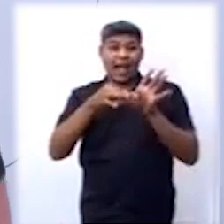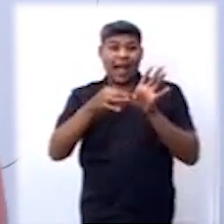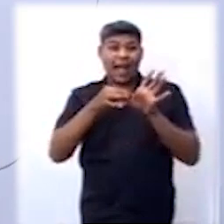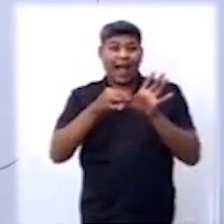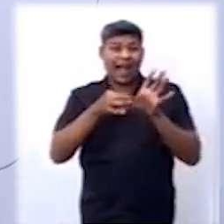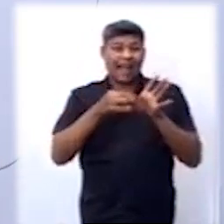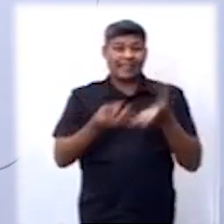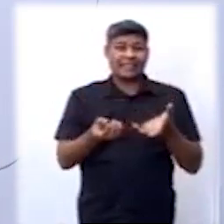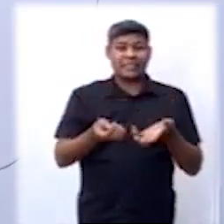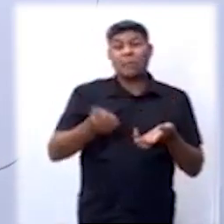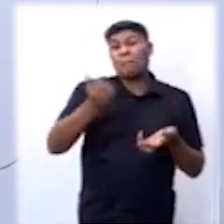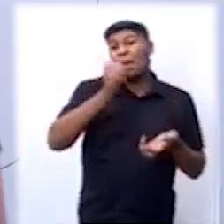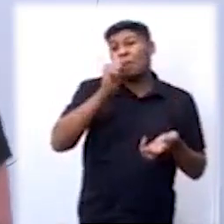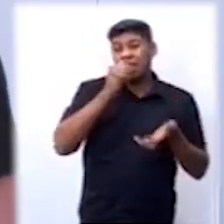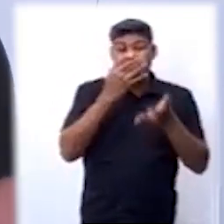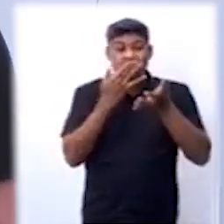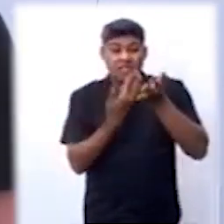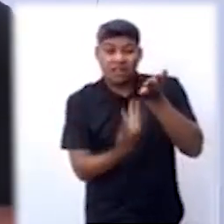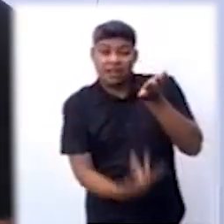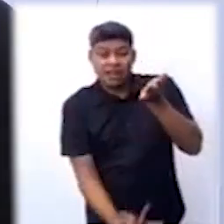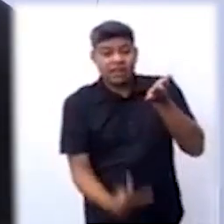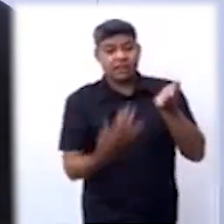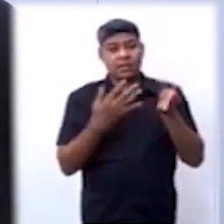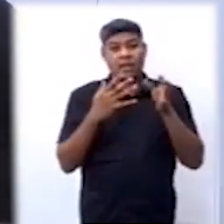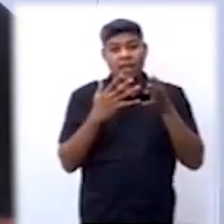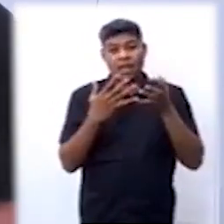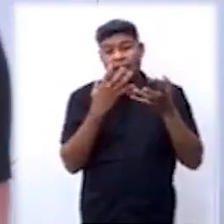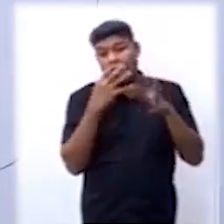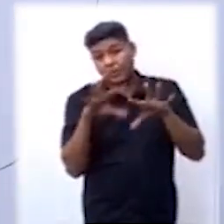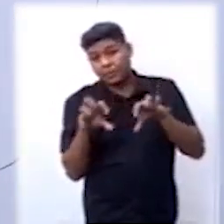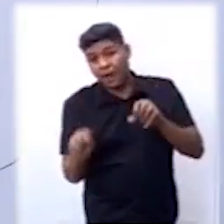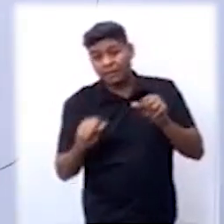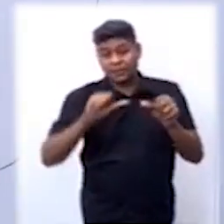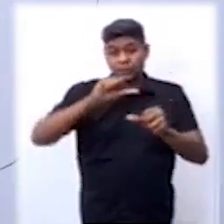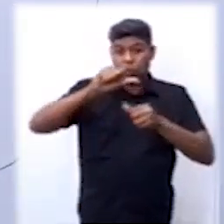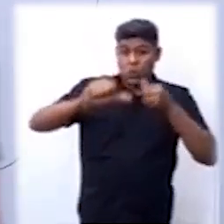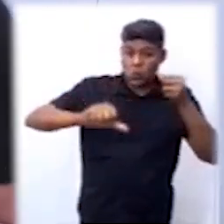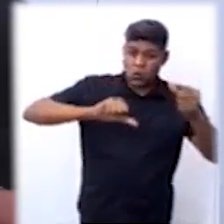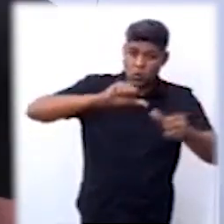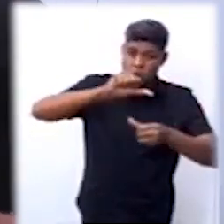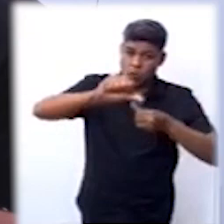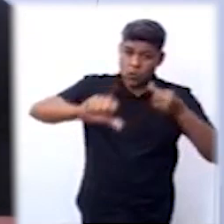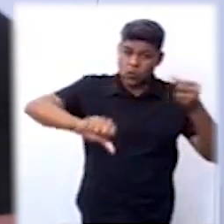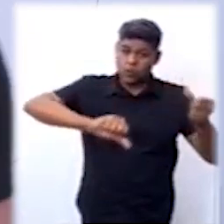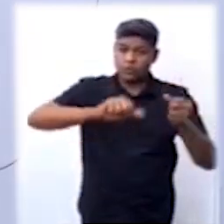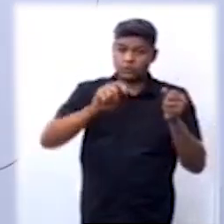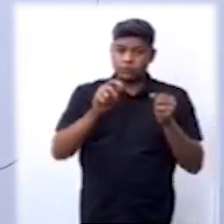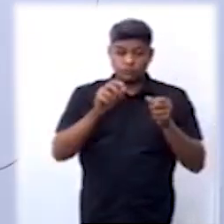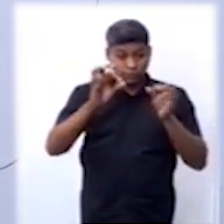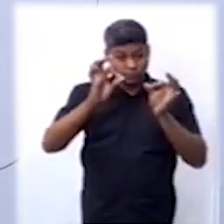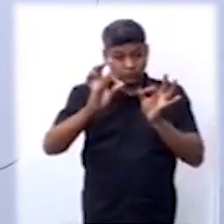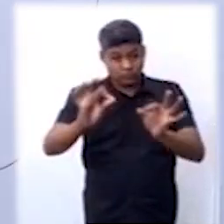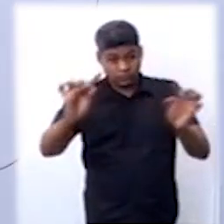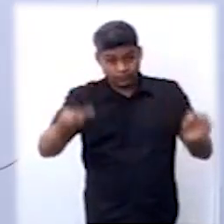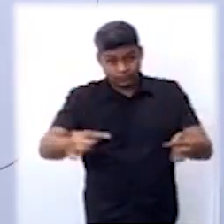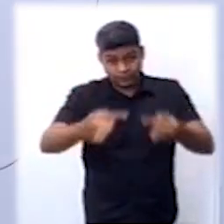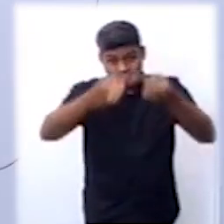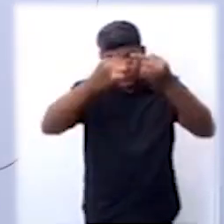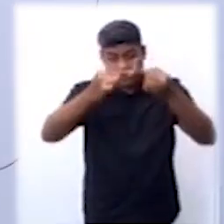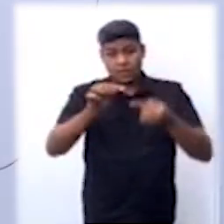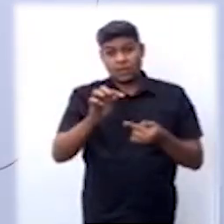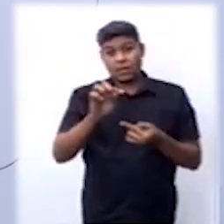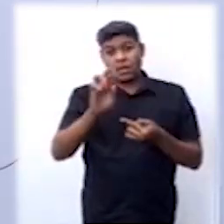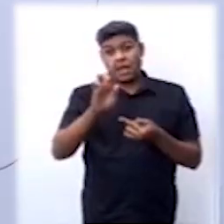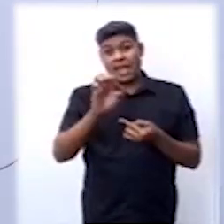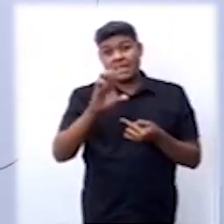beber sangue de animais. Então isso, galera, essa mutação que ocorreu no vírus, para ele dar certinho com o nosso receptor de membrana,